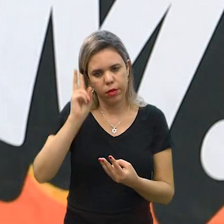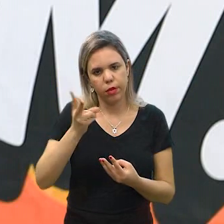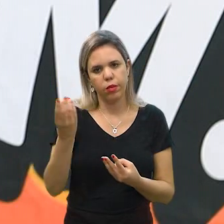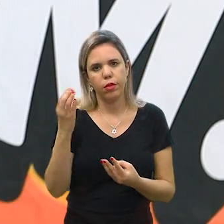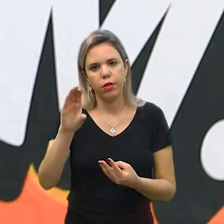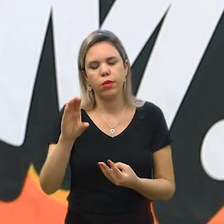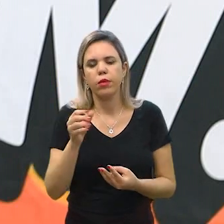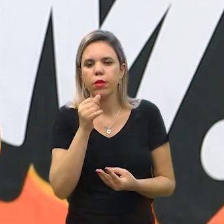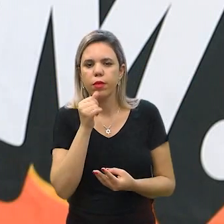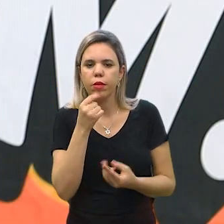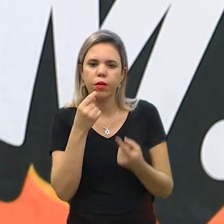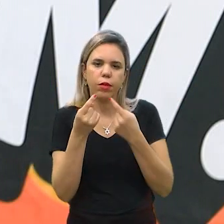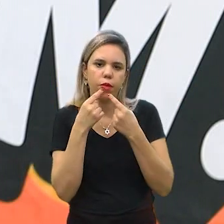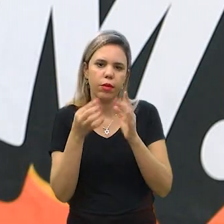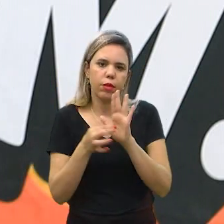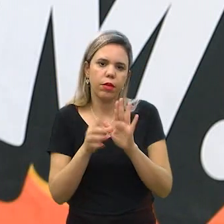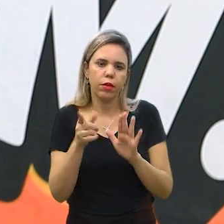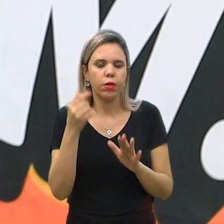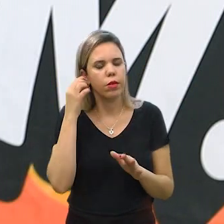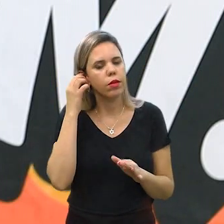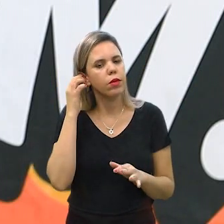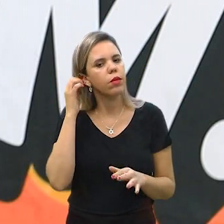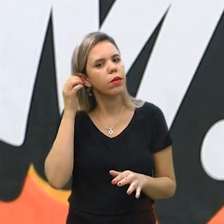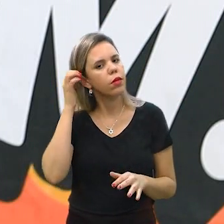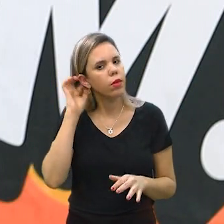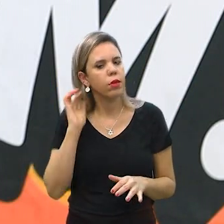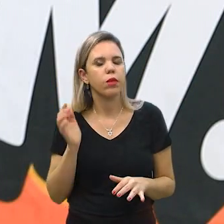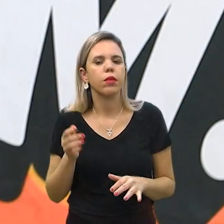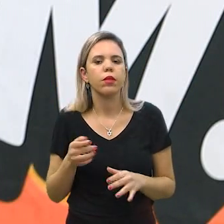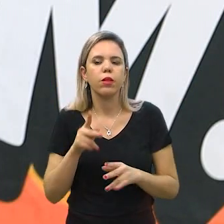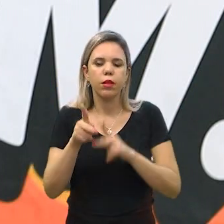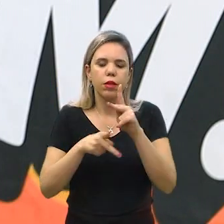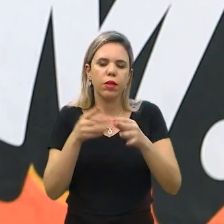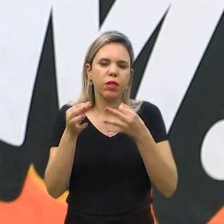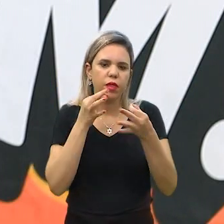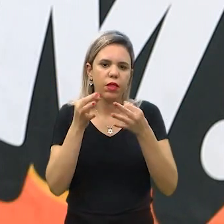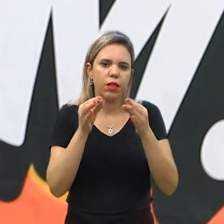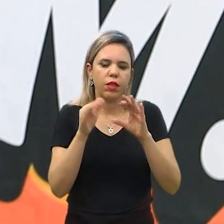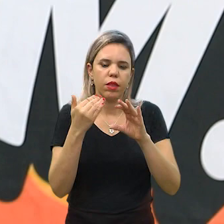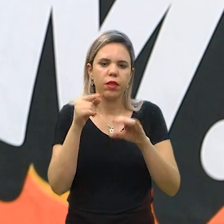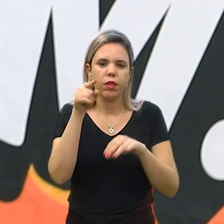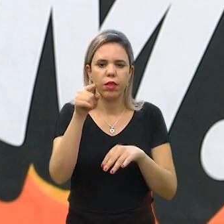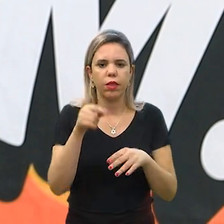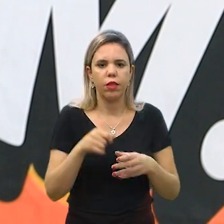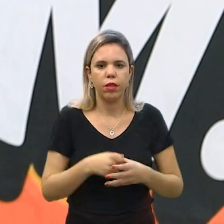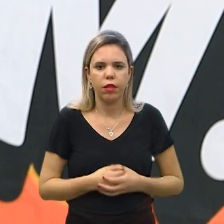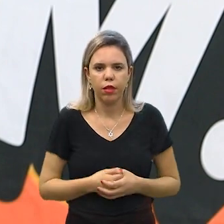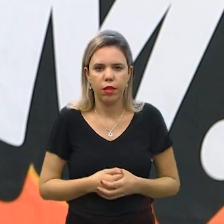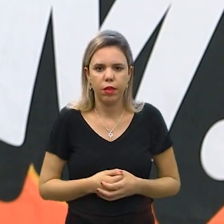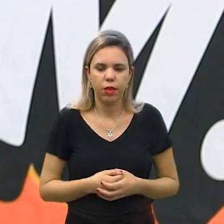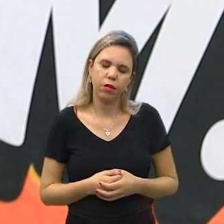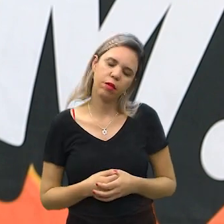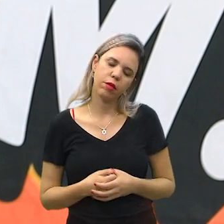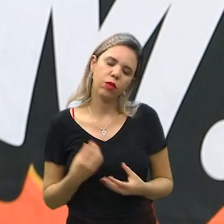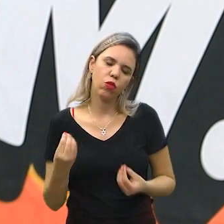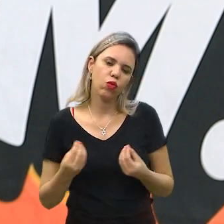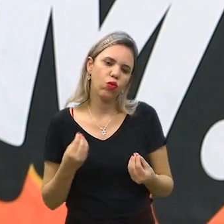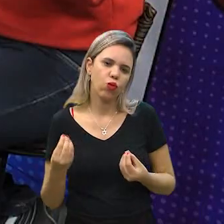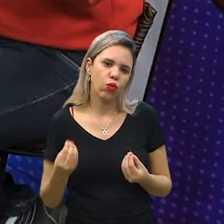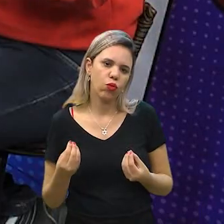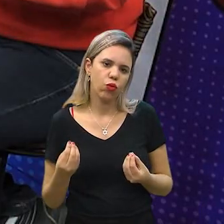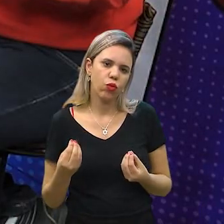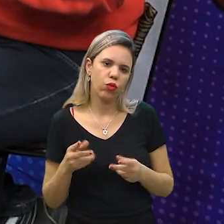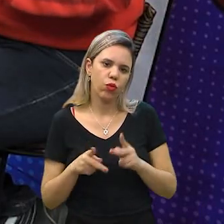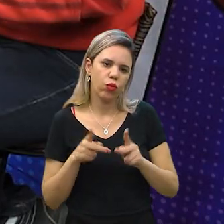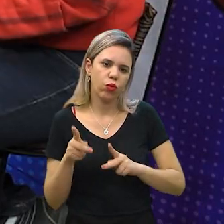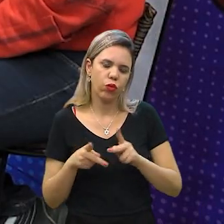dias. Por falar em feedback, já que você tocou no assunto, né? Crítica. Quero saber de crítica. Tem